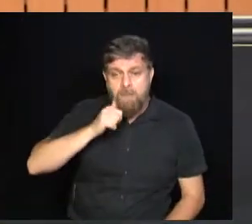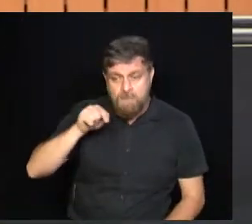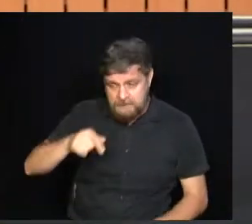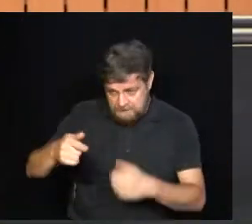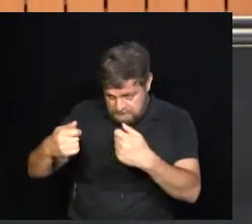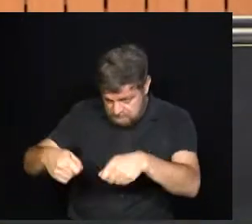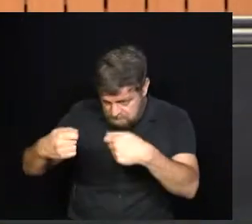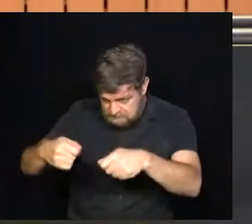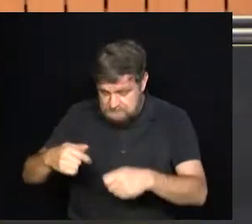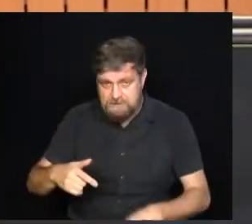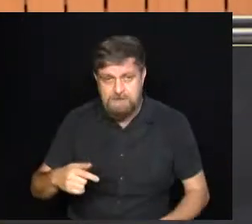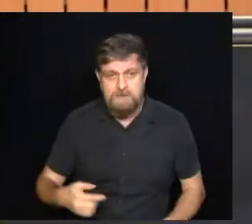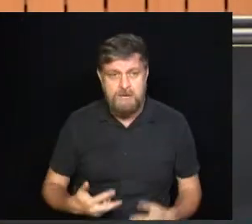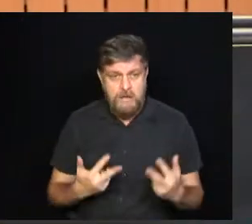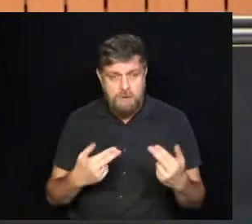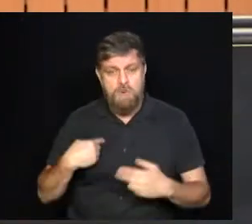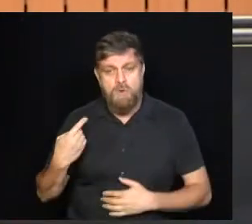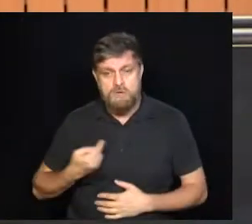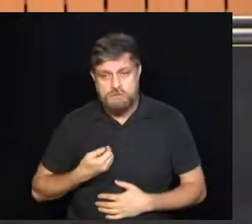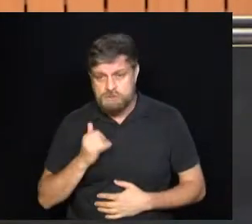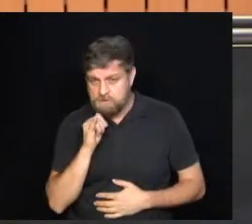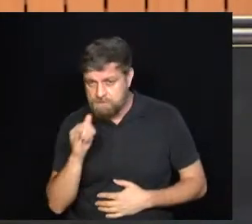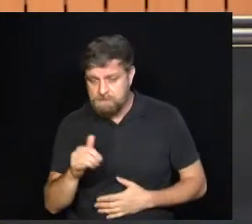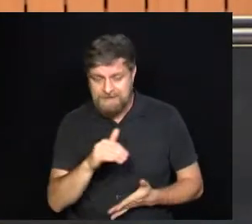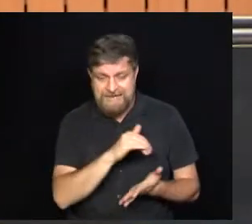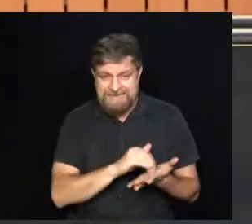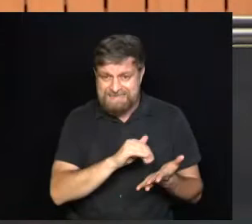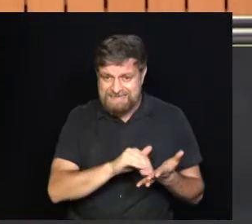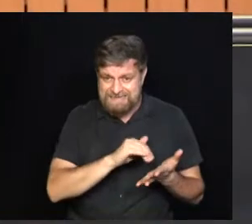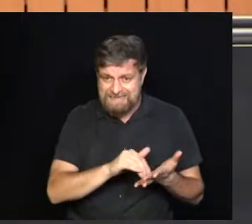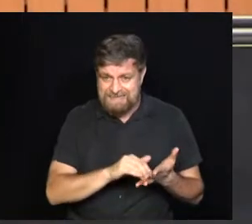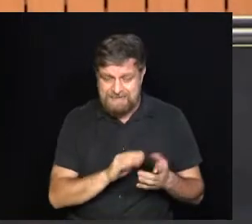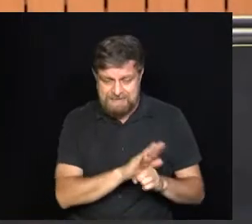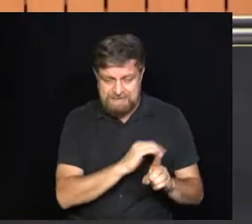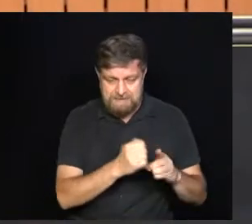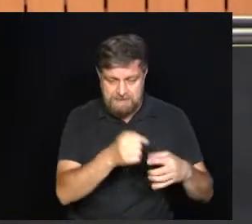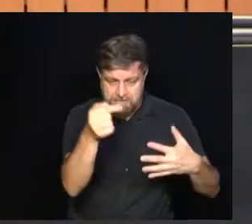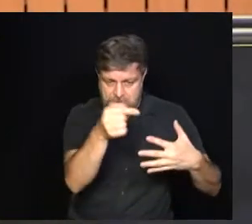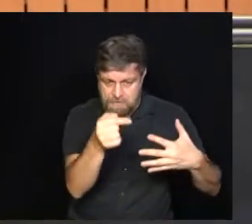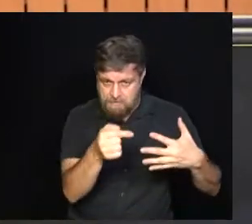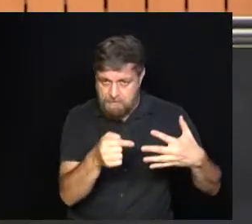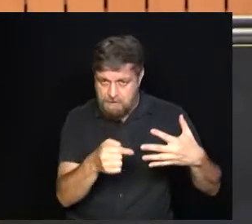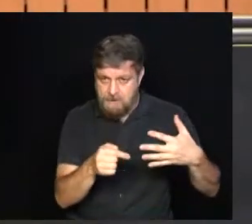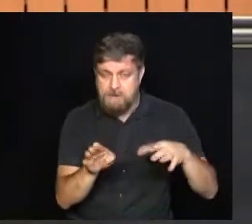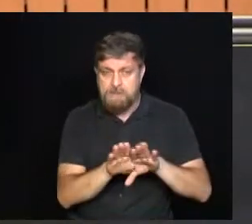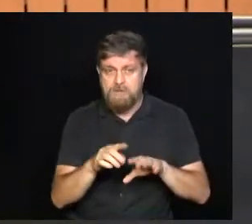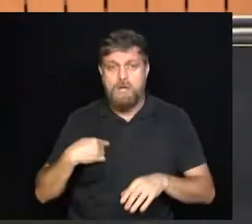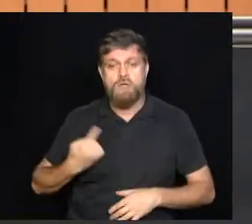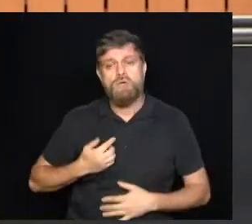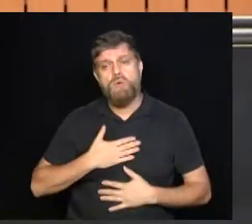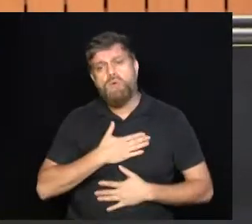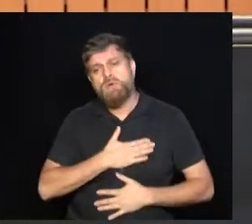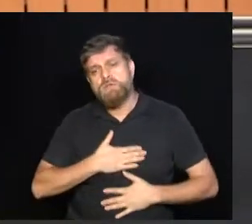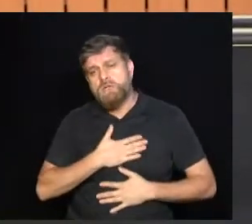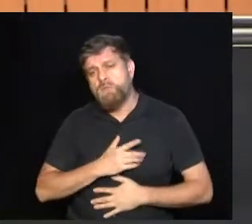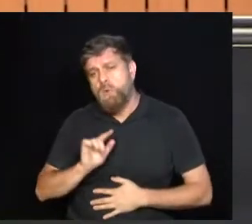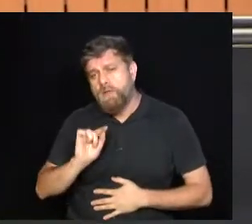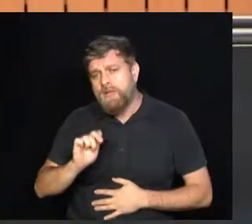necessitem, e como falamos aqui, a secretária pontuou bastante isso também, nós gostaríamos muito que as mulheres não